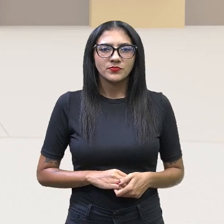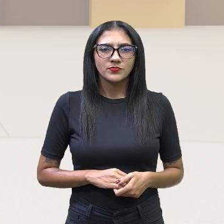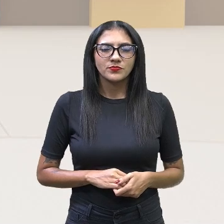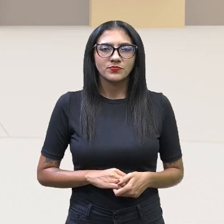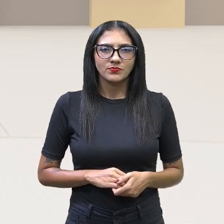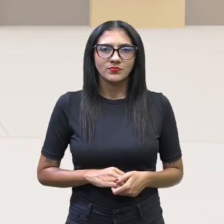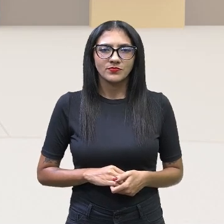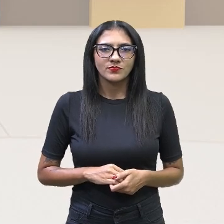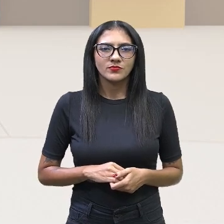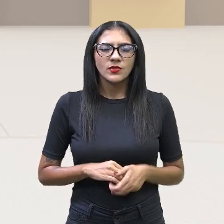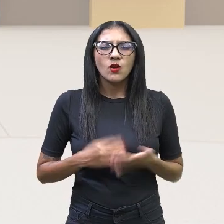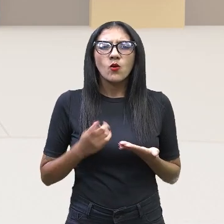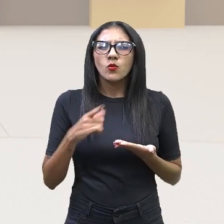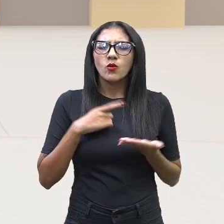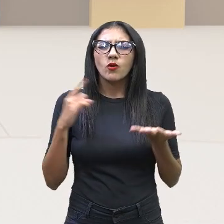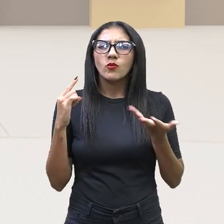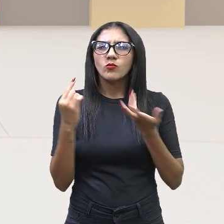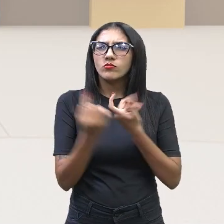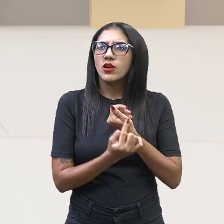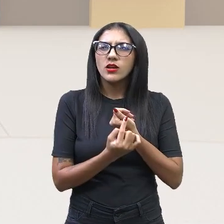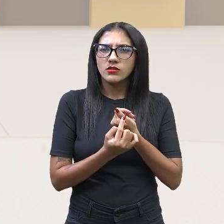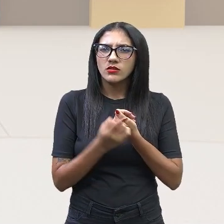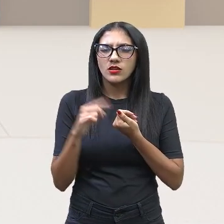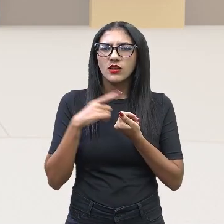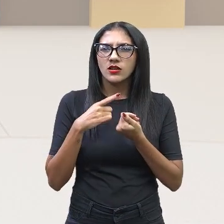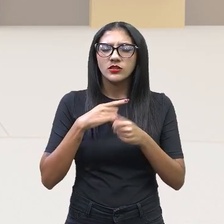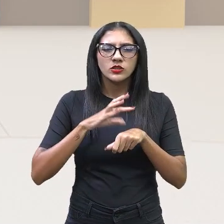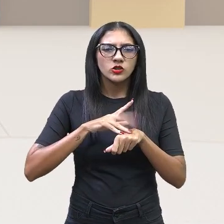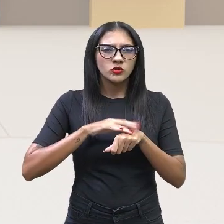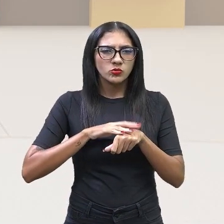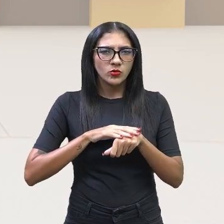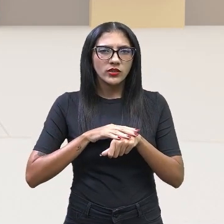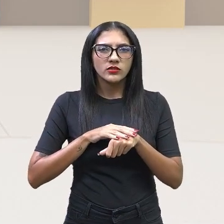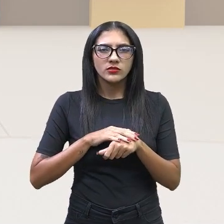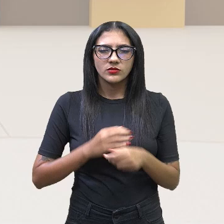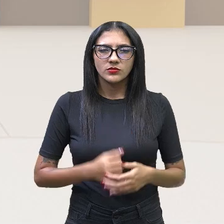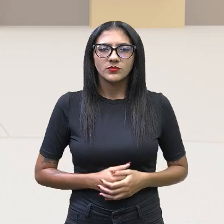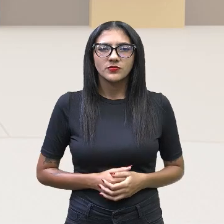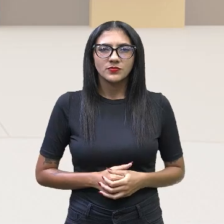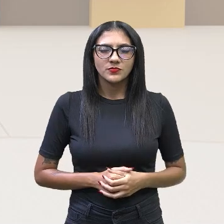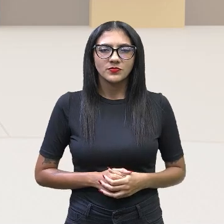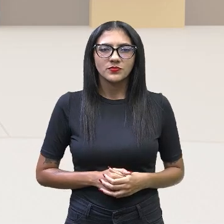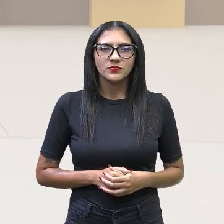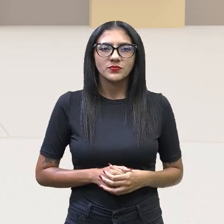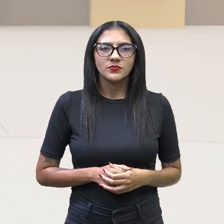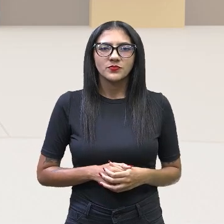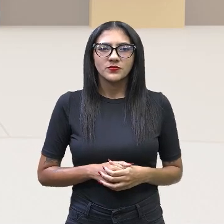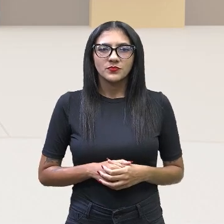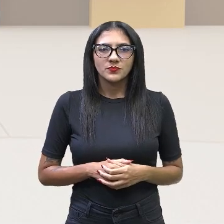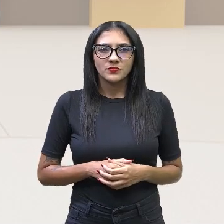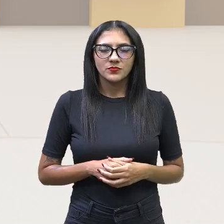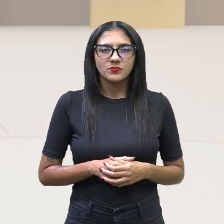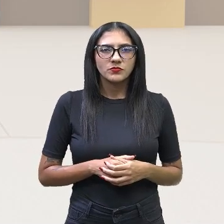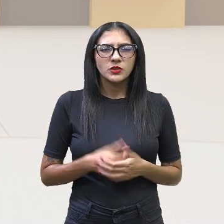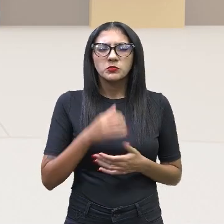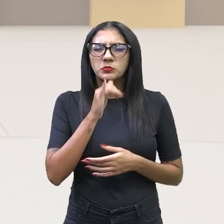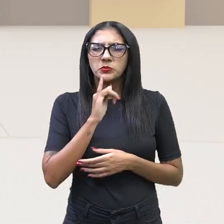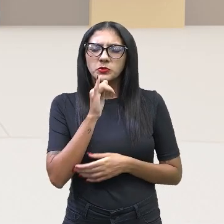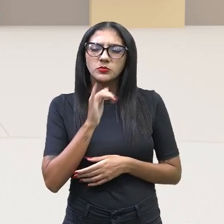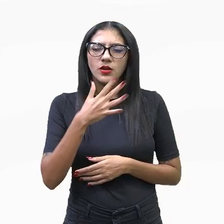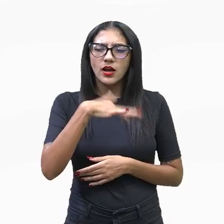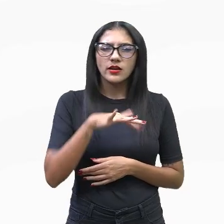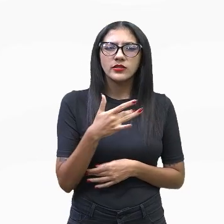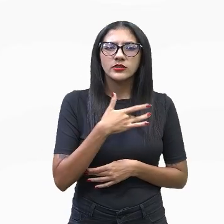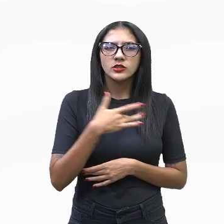são e quais as doenças crônicas não transmissíveis? Situação de saúde pública.